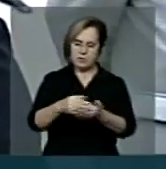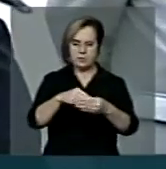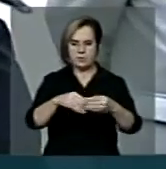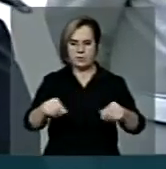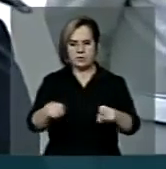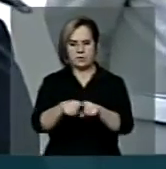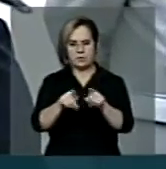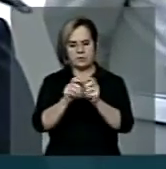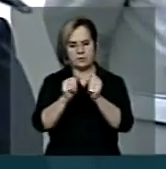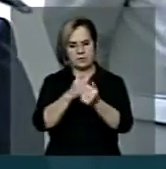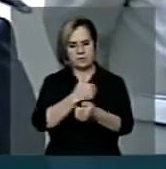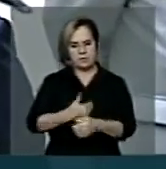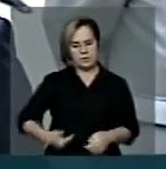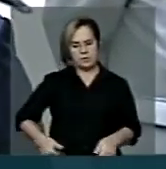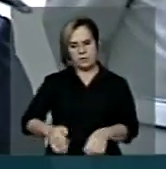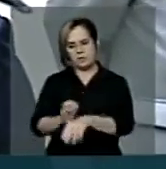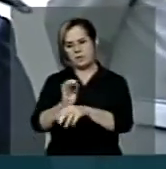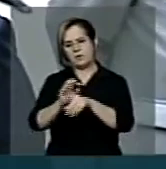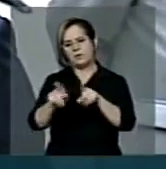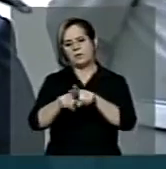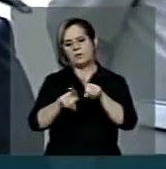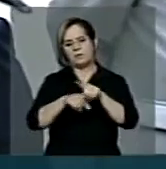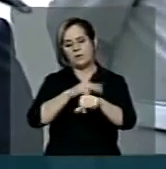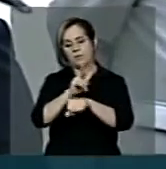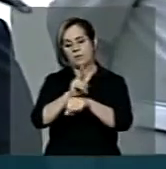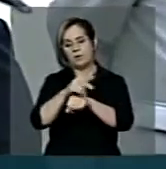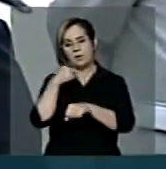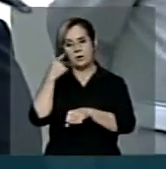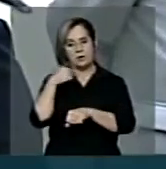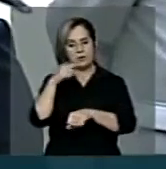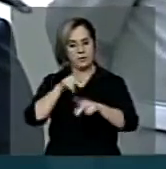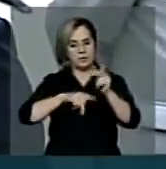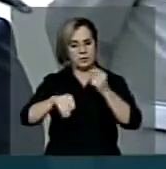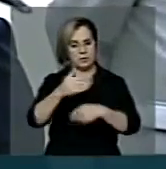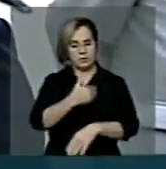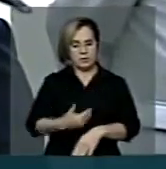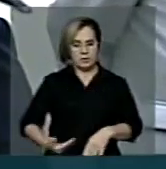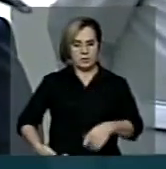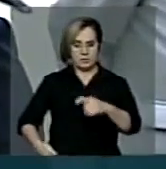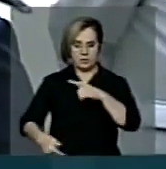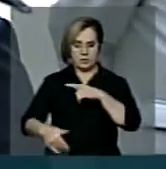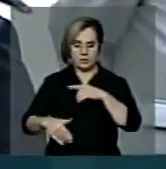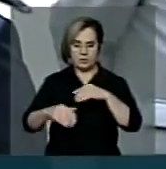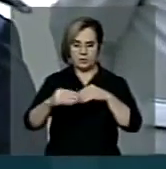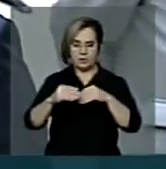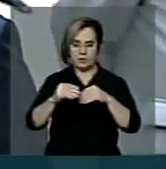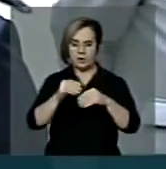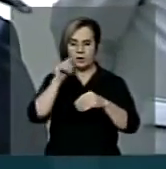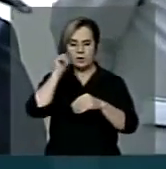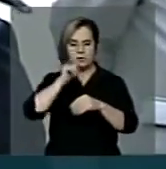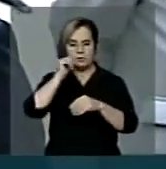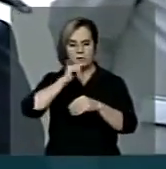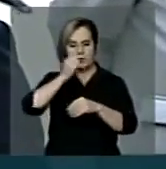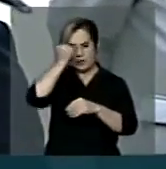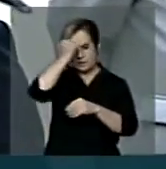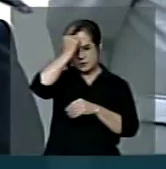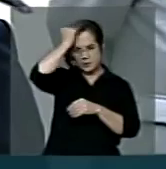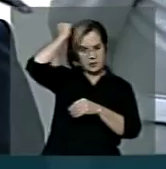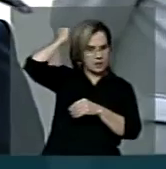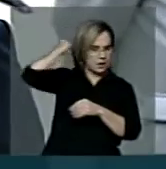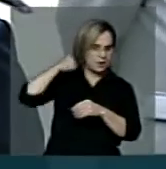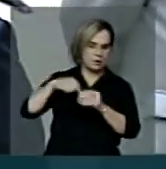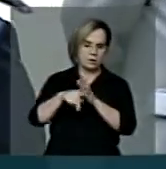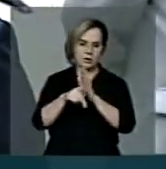Estado, com a Defensoria Pública, não só a recuperação das mutiladas, das mulheres mutiladas